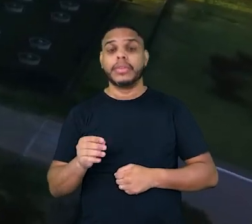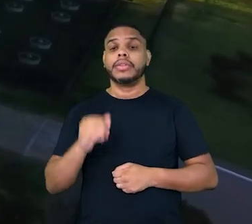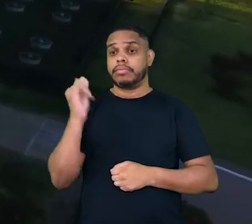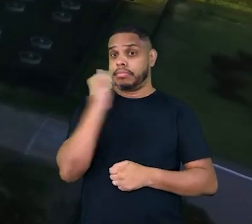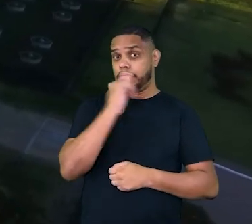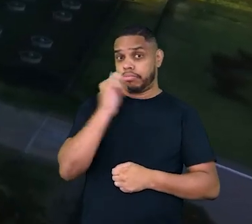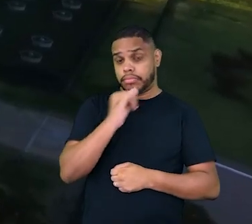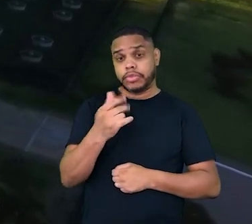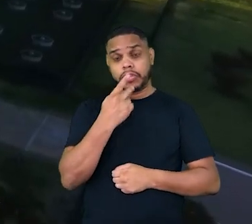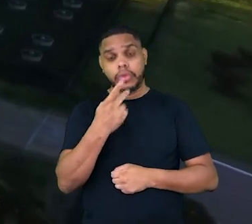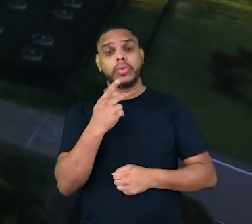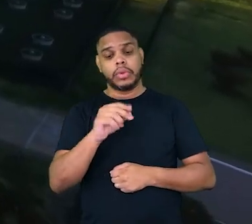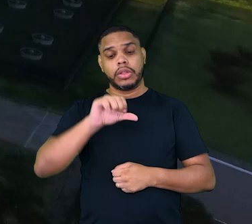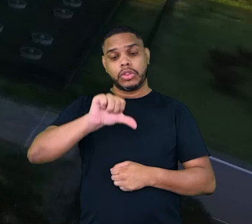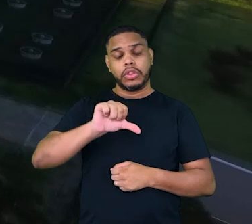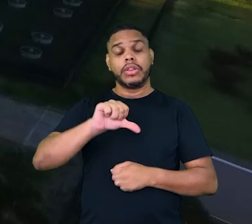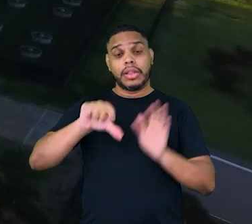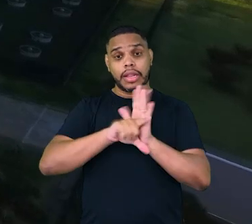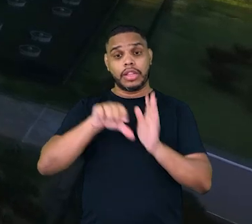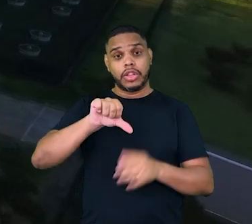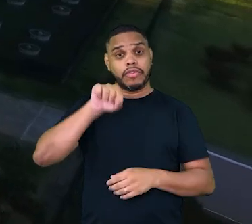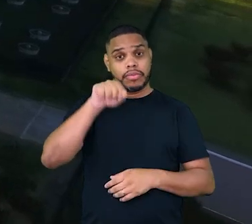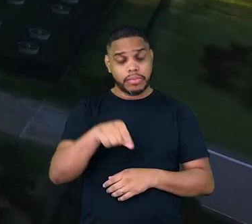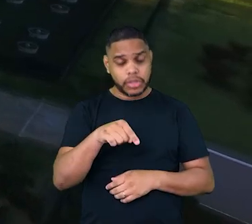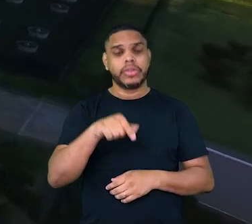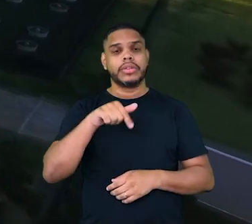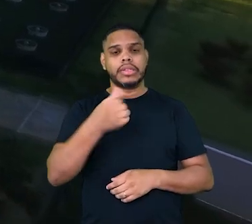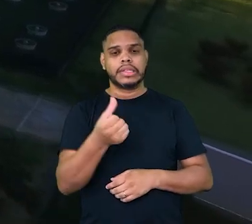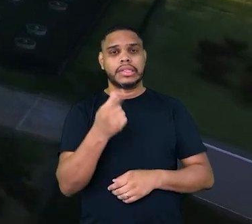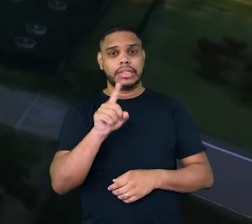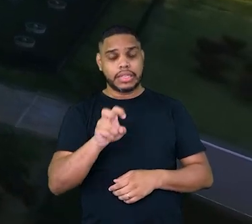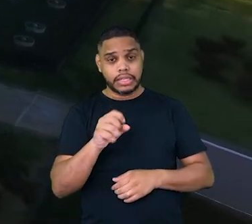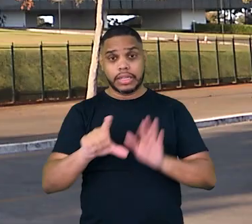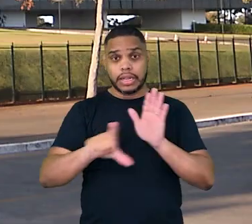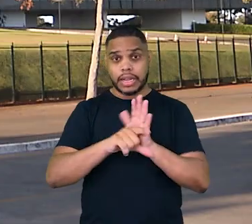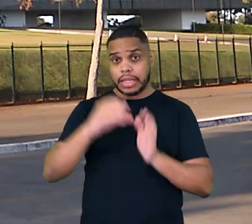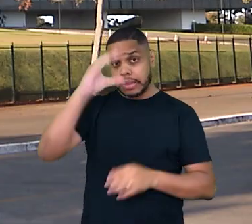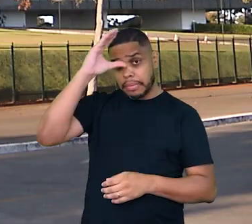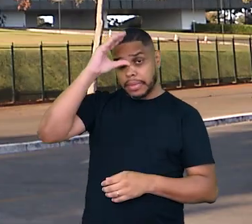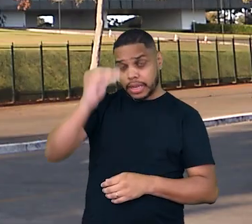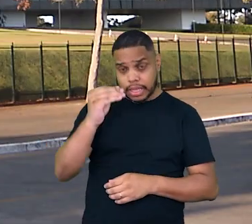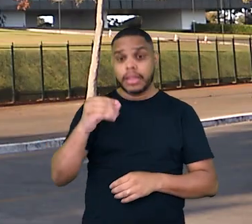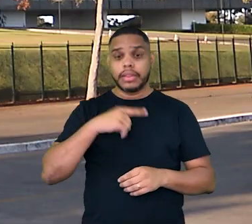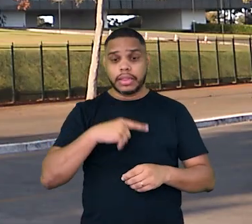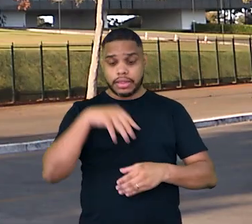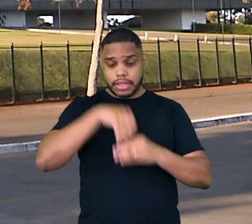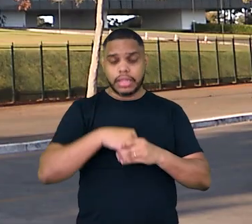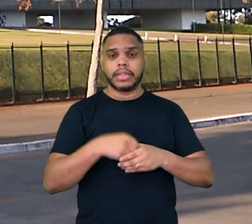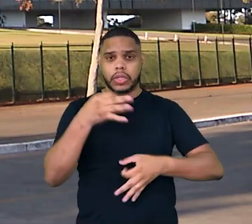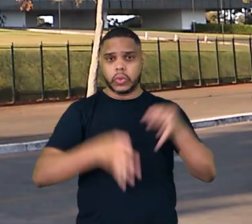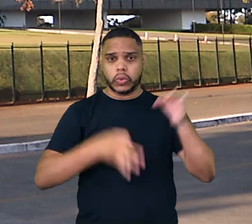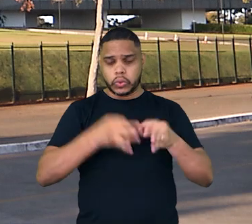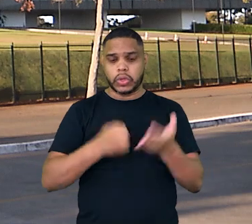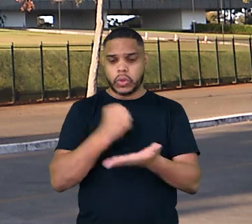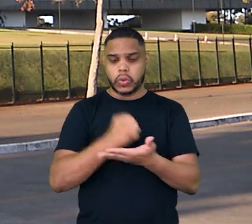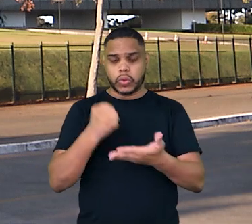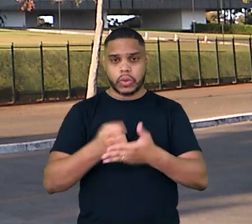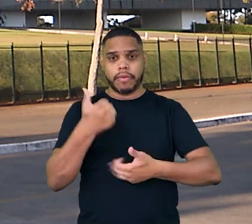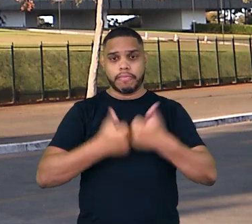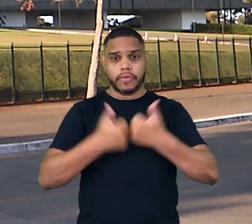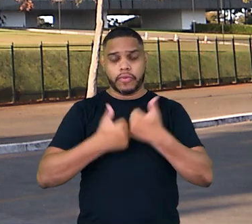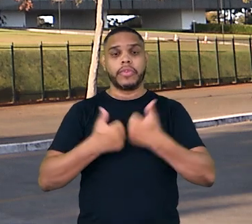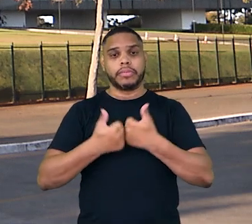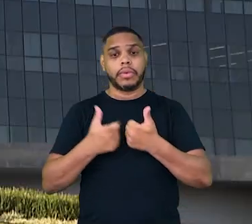clube sustentou que a Lei 9.615, conhecida como Lei Pelé, tem um regime jurídico próprio para os contratos de